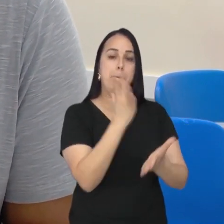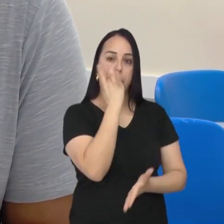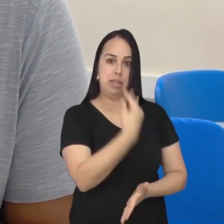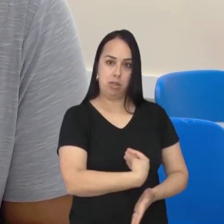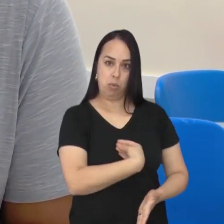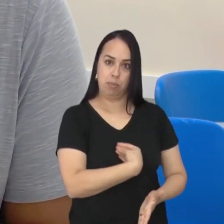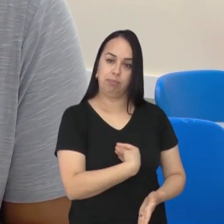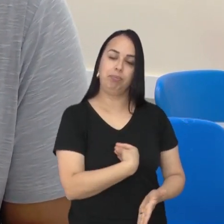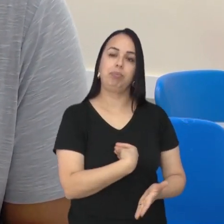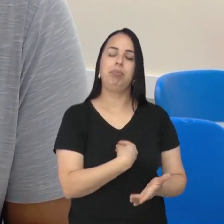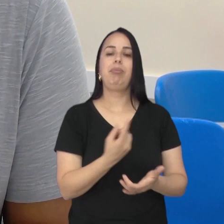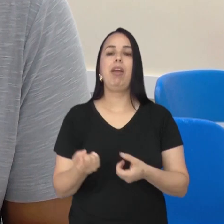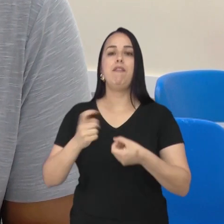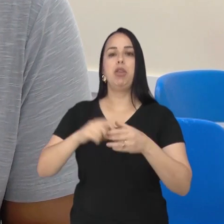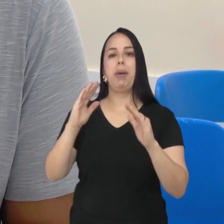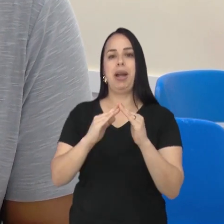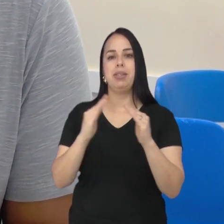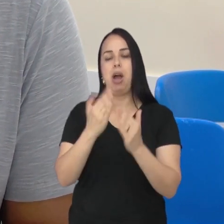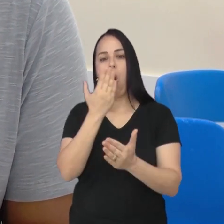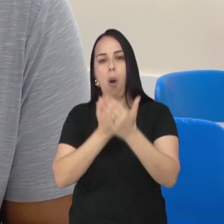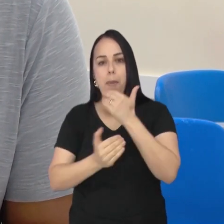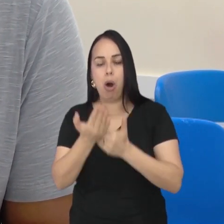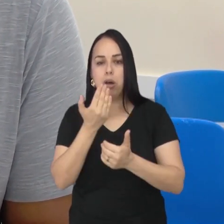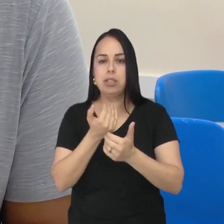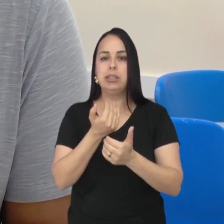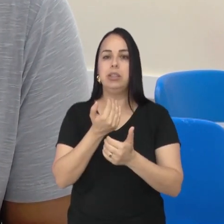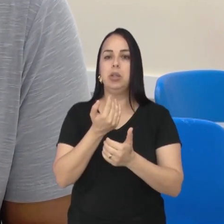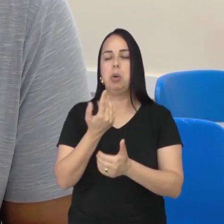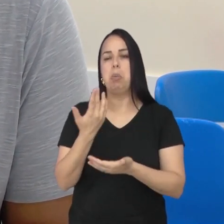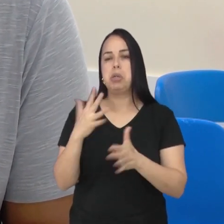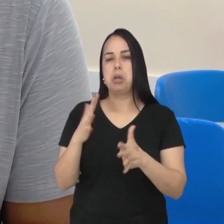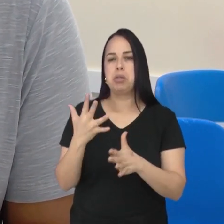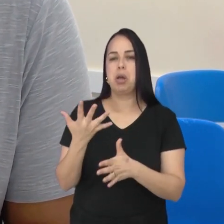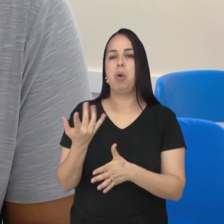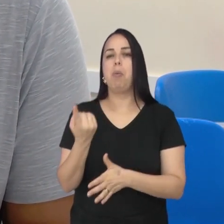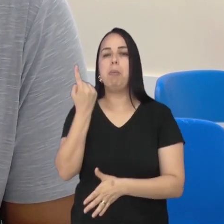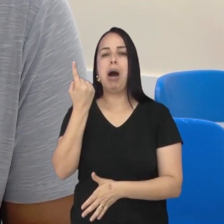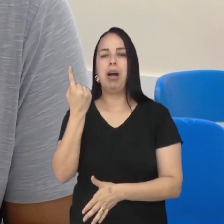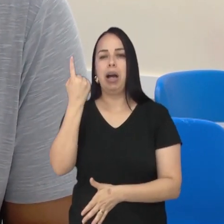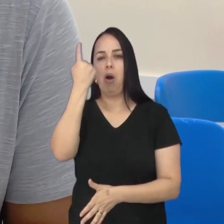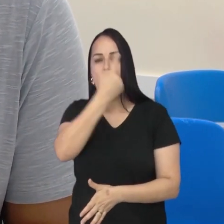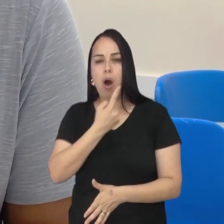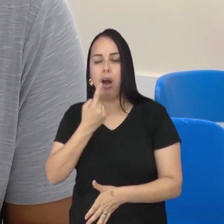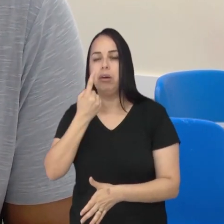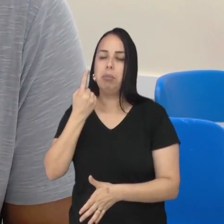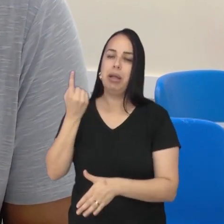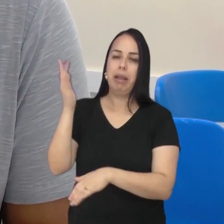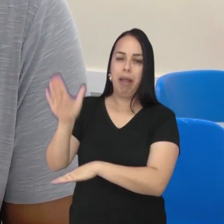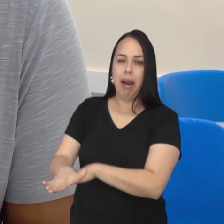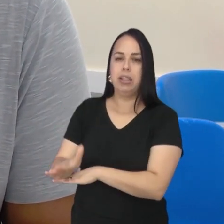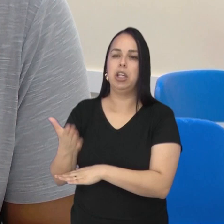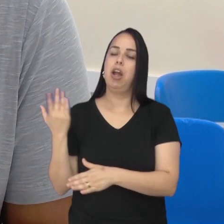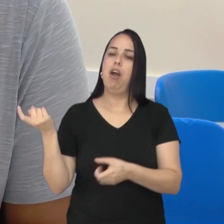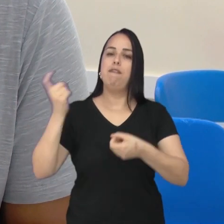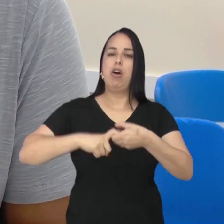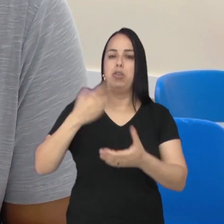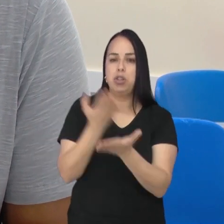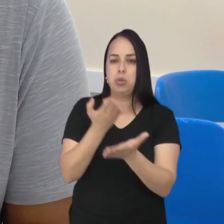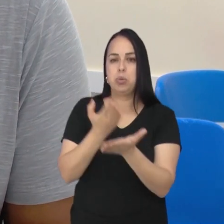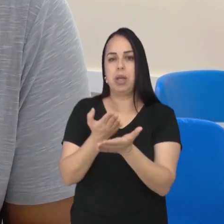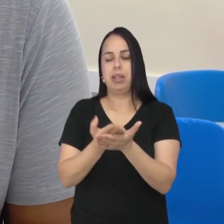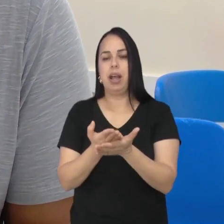cursinho, presencialmente. Volto para casa, almoço, 1 hora mais ou menos eu volto, fico mais ou menos umas 3 horas